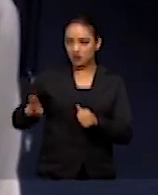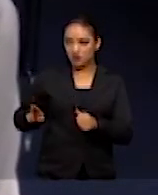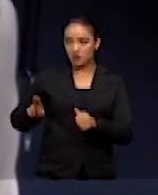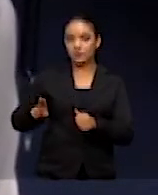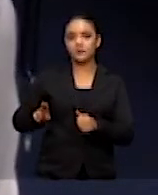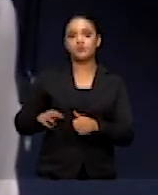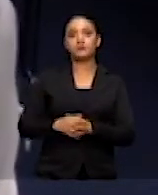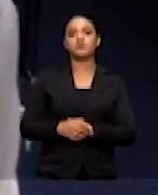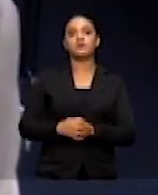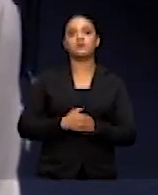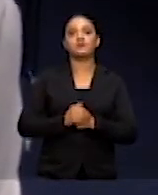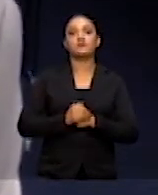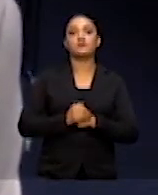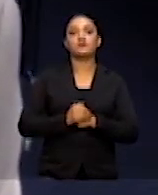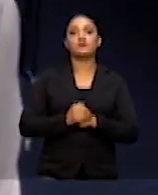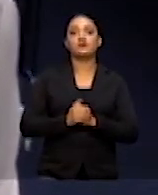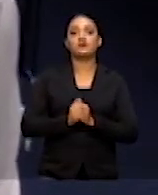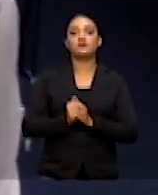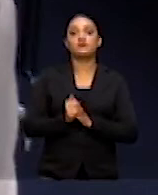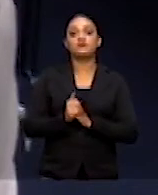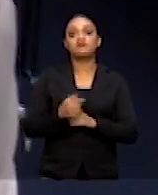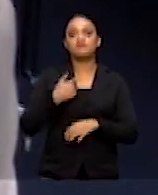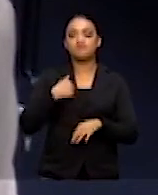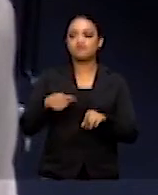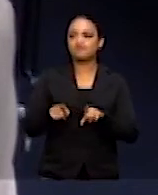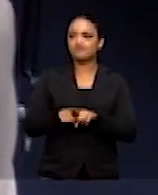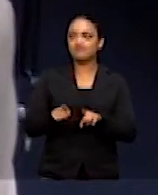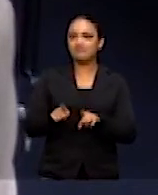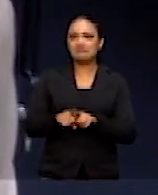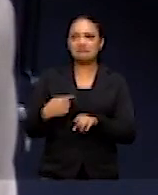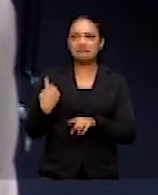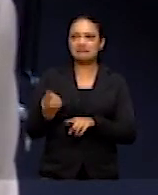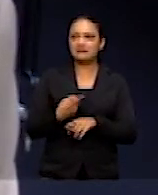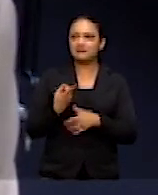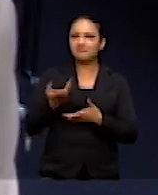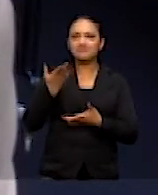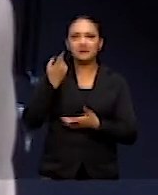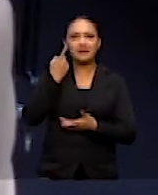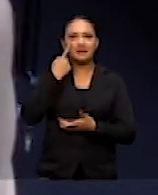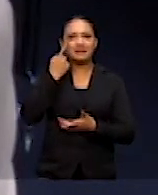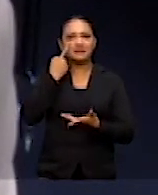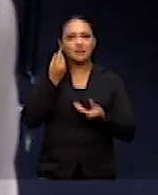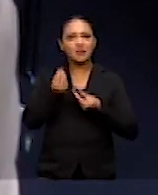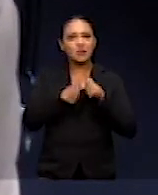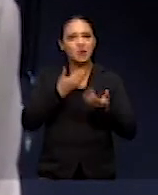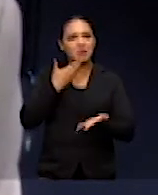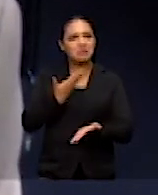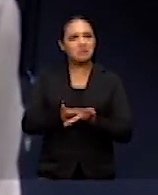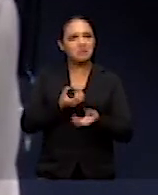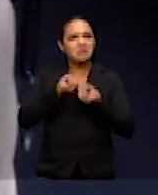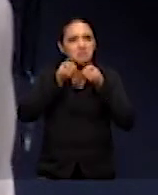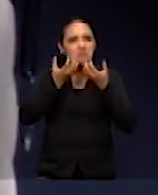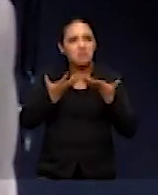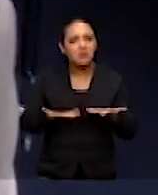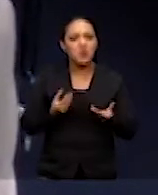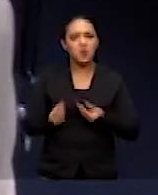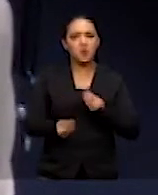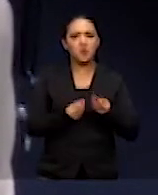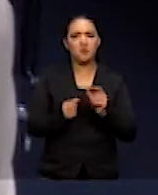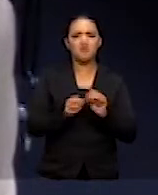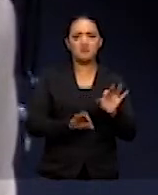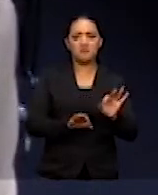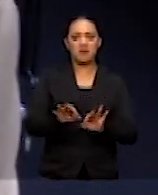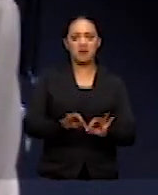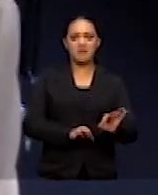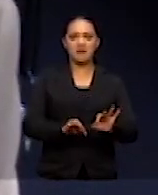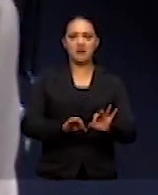eu, verdadeiramente encantados com o modo cuidadoso e didático com que Vossa